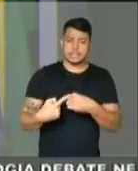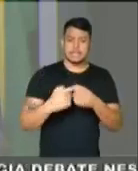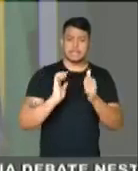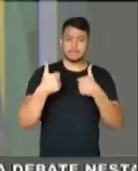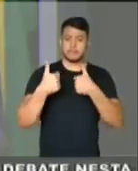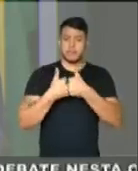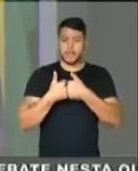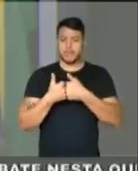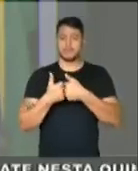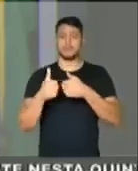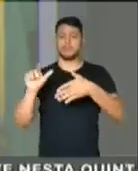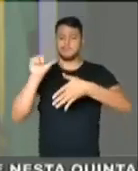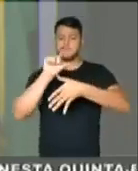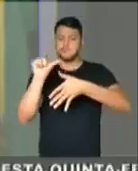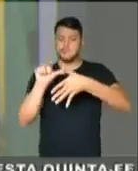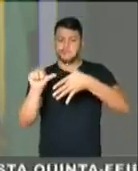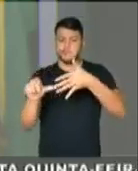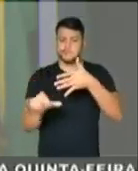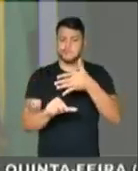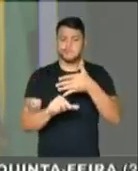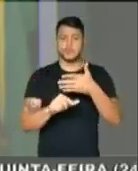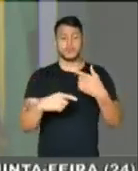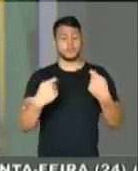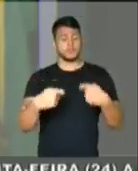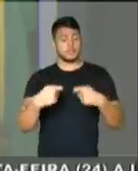de ação do poder público.